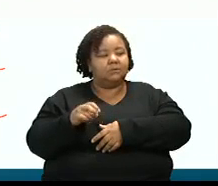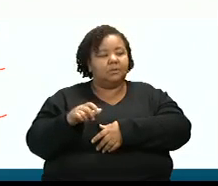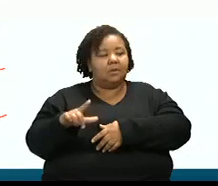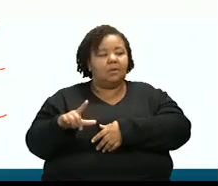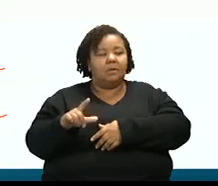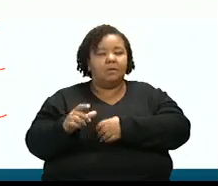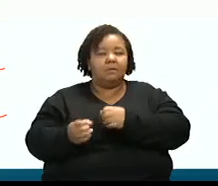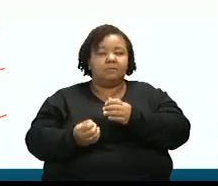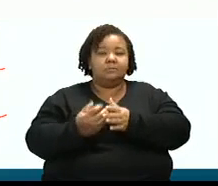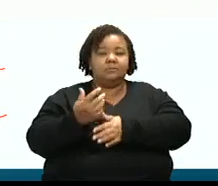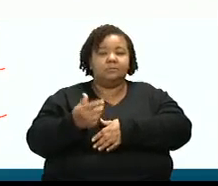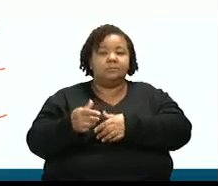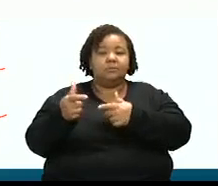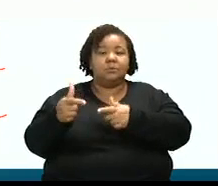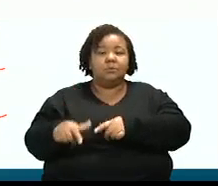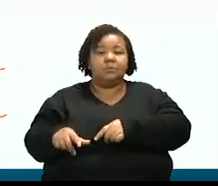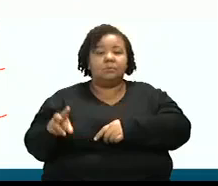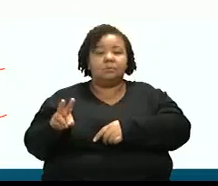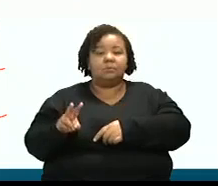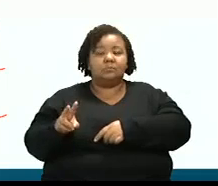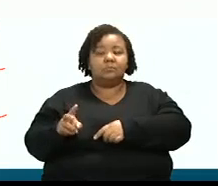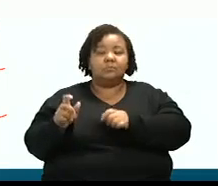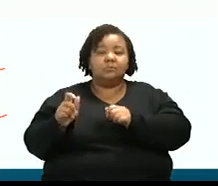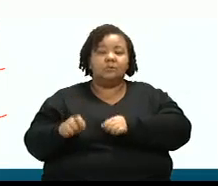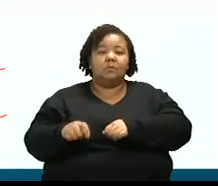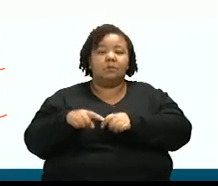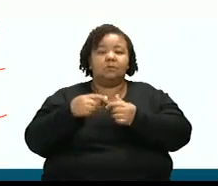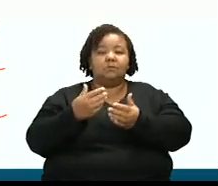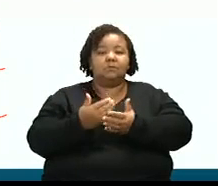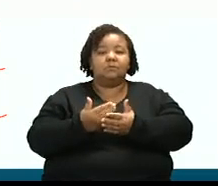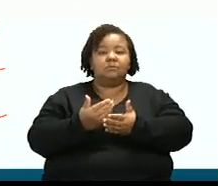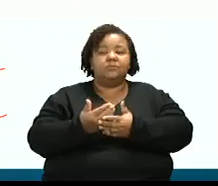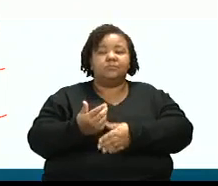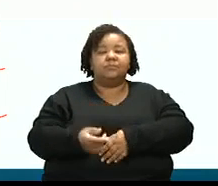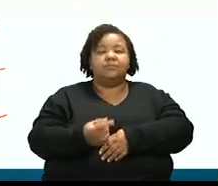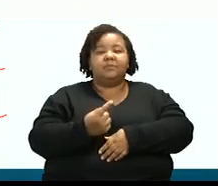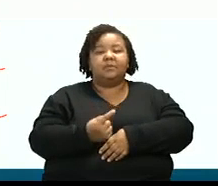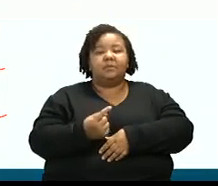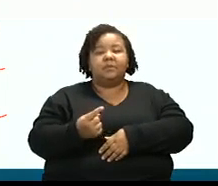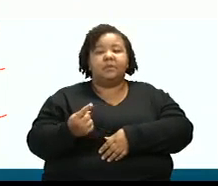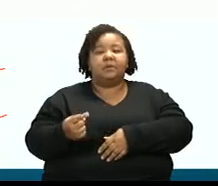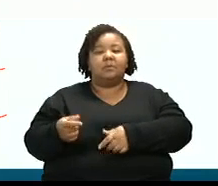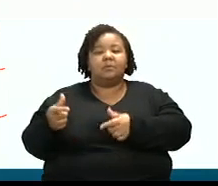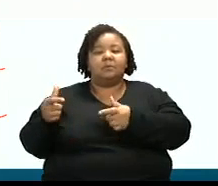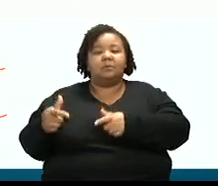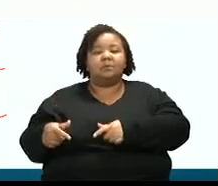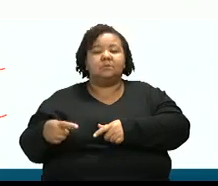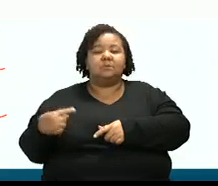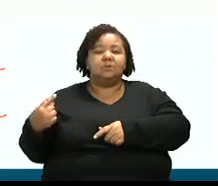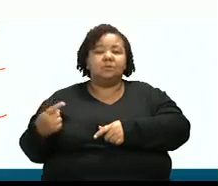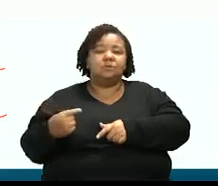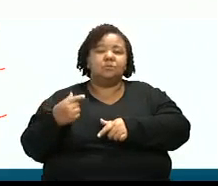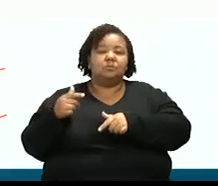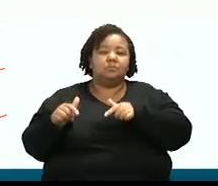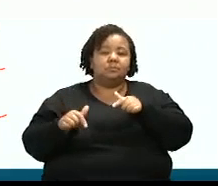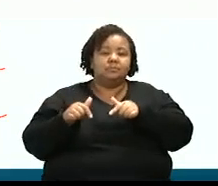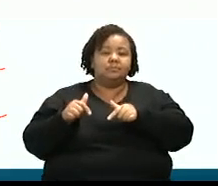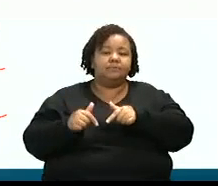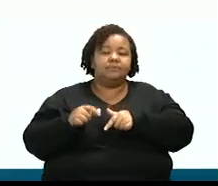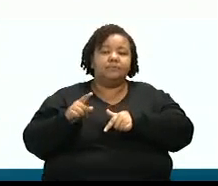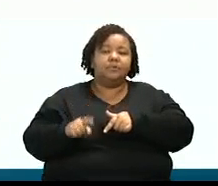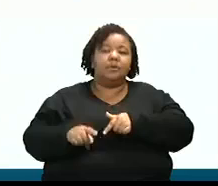a partir do campo vetorial e que pode ser estudado em cada um dos pontos da região em que eu estou trabalhando. Qual que